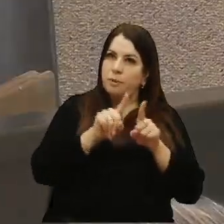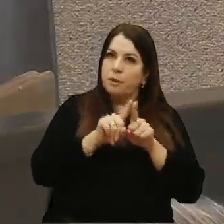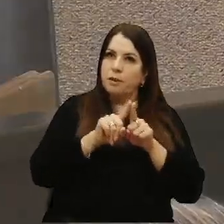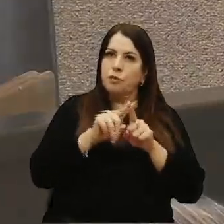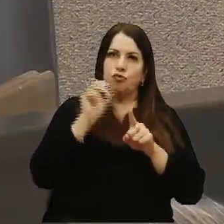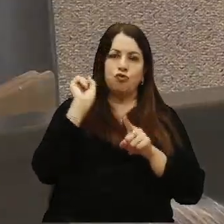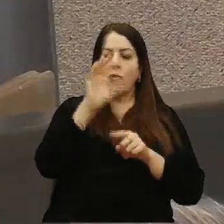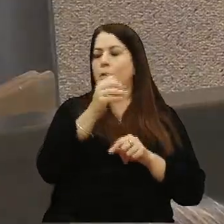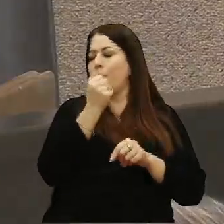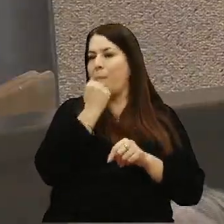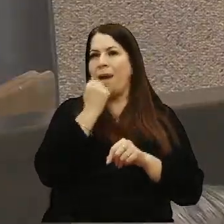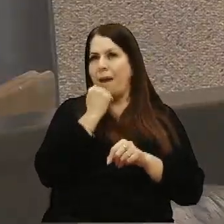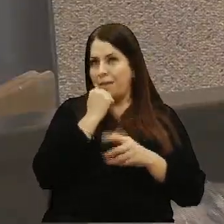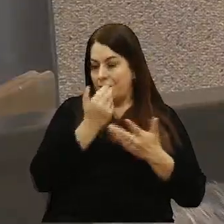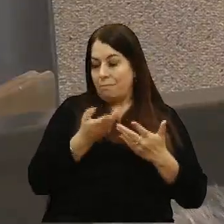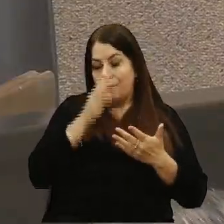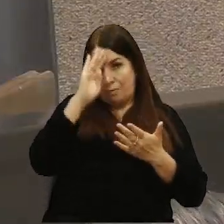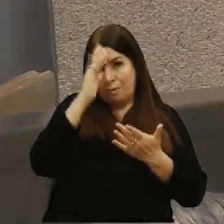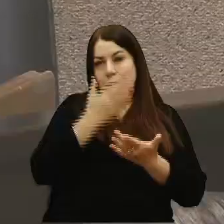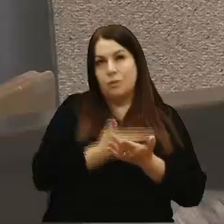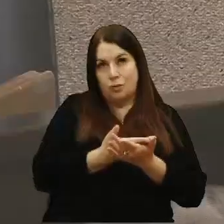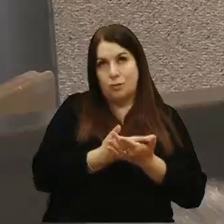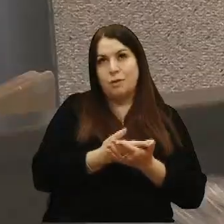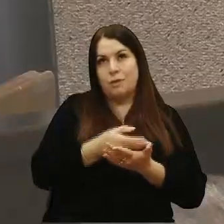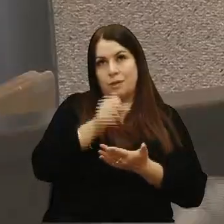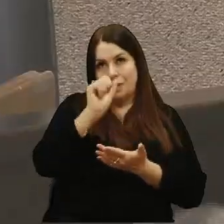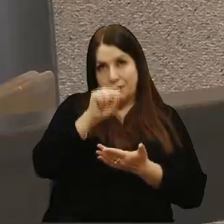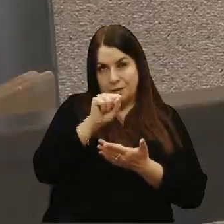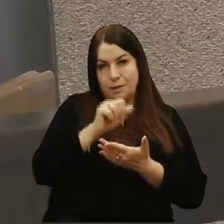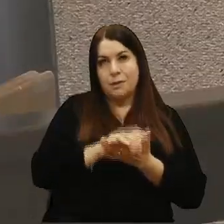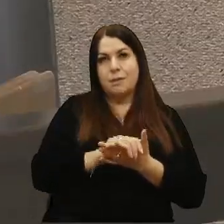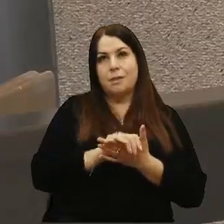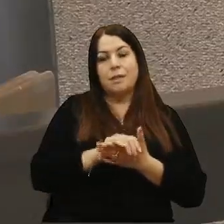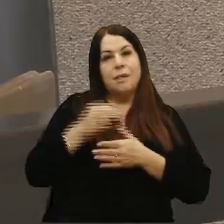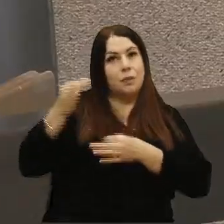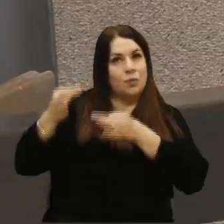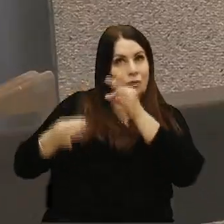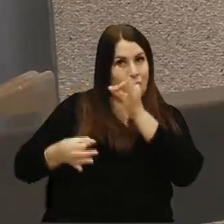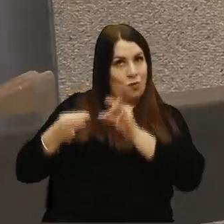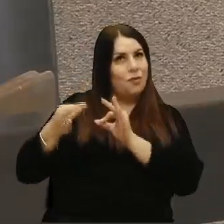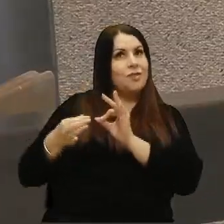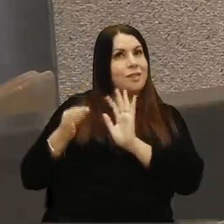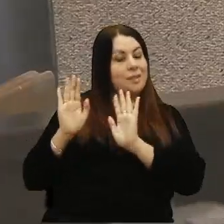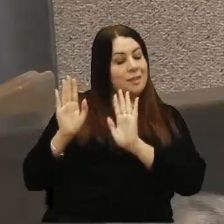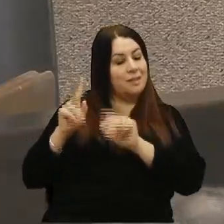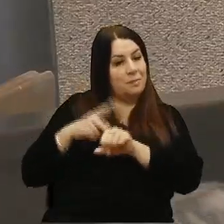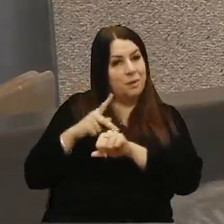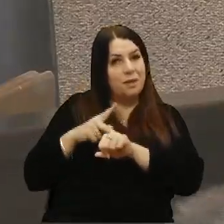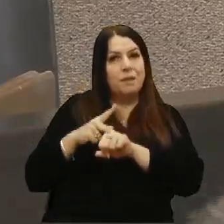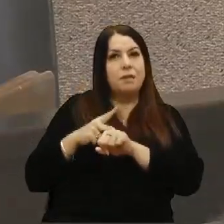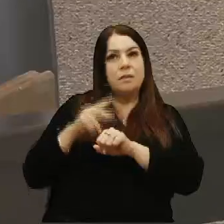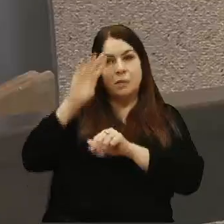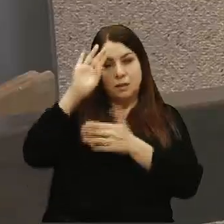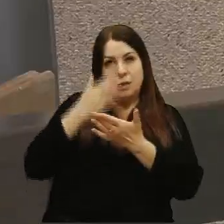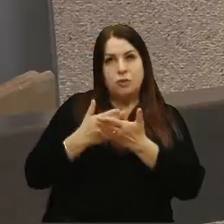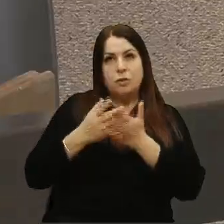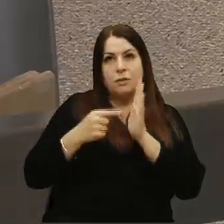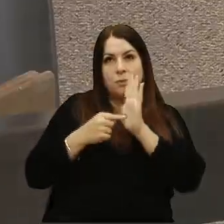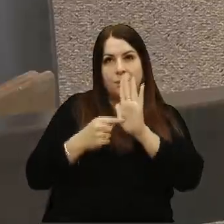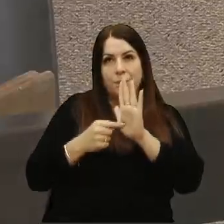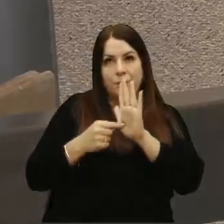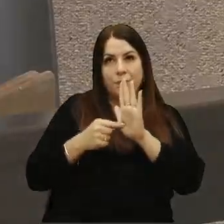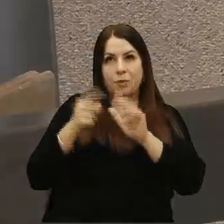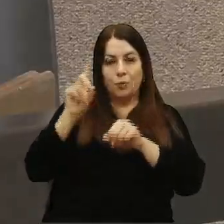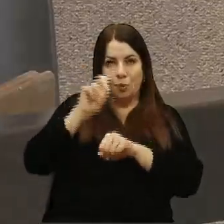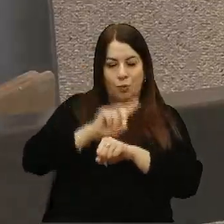jogando pedra e tudo mais. Então, a gente acredita, sim, que na justiça ainda nesse país, e acreditamos e vamos trazer isso